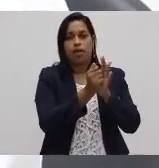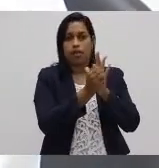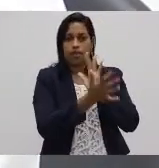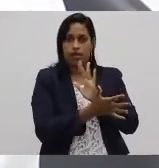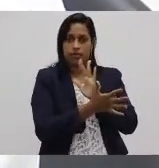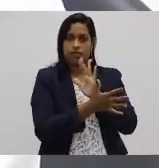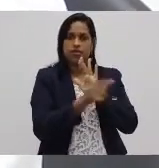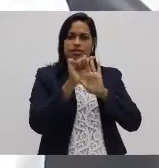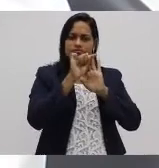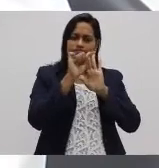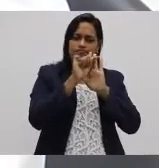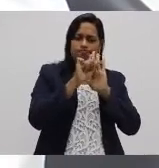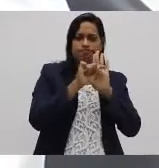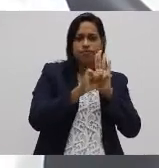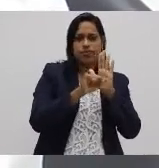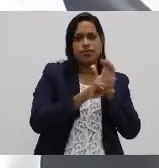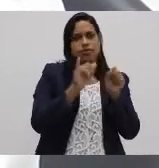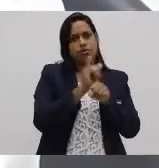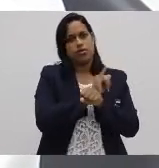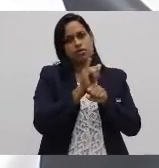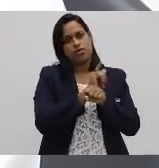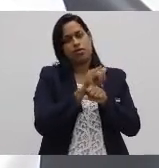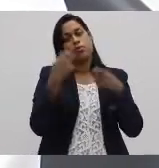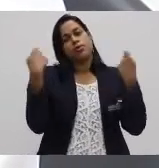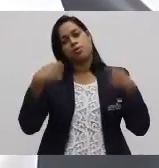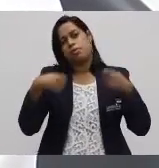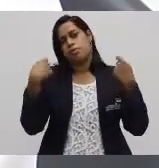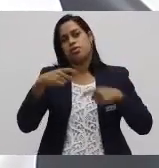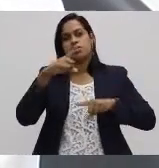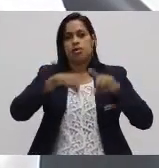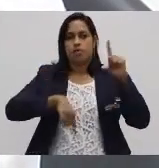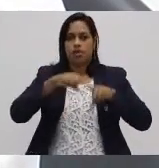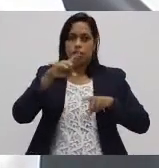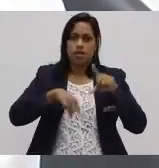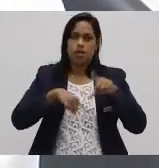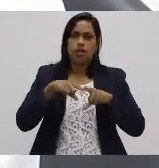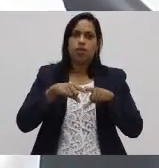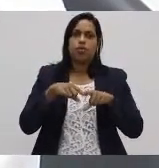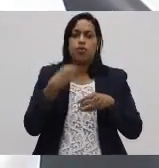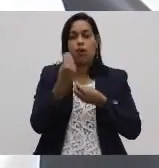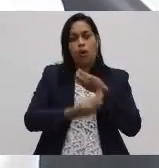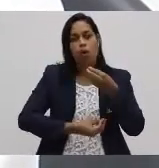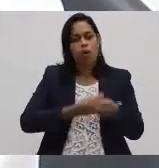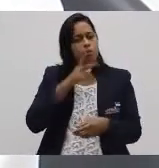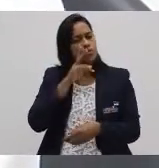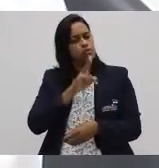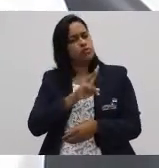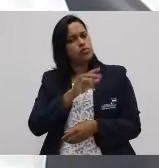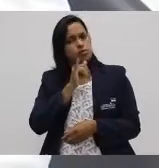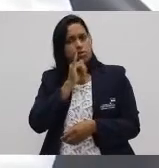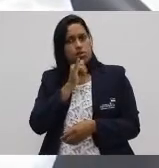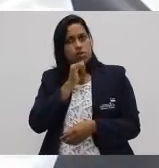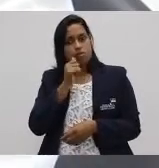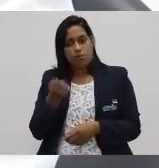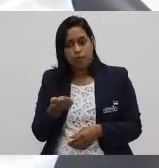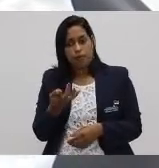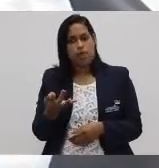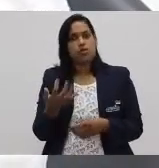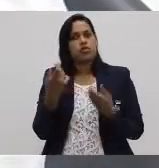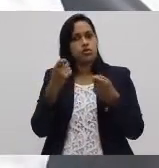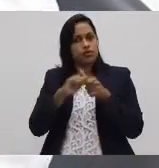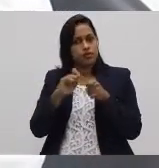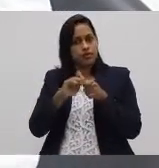de planejamento das necessidades de materiais. Então, como no exemplo anterior, quando a produção tiver que produzir alguma